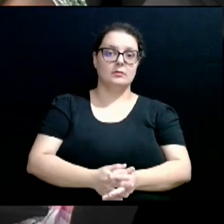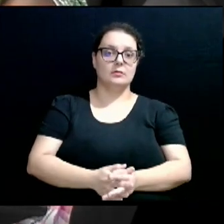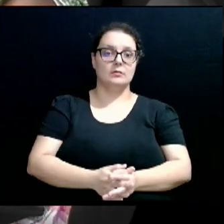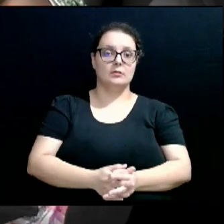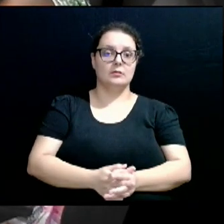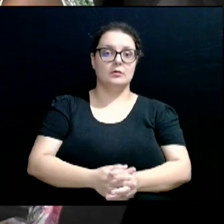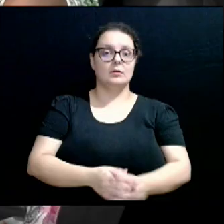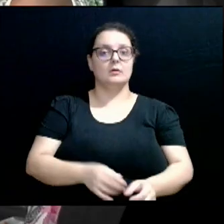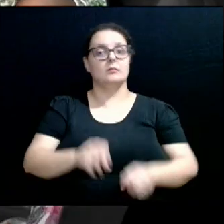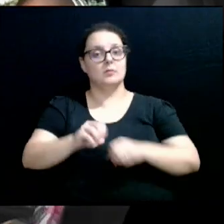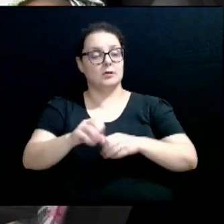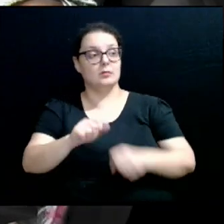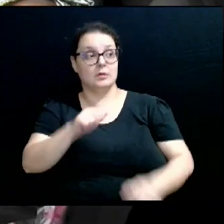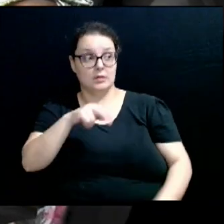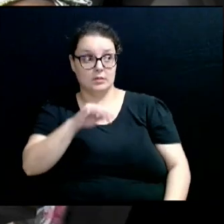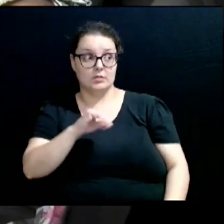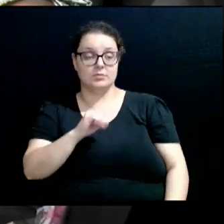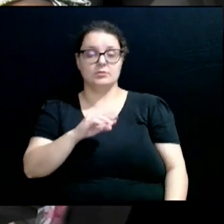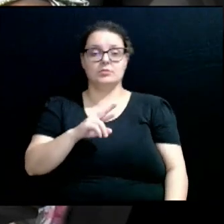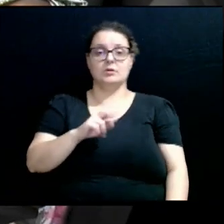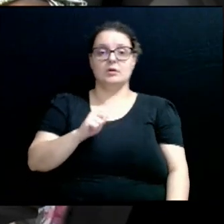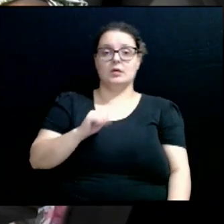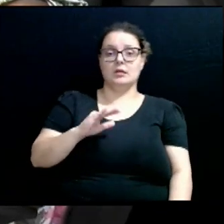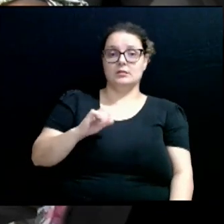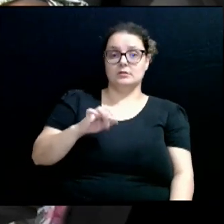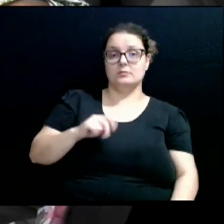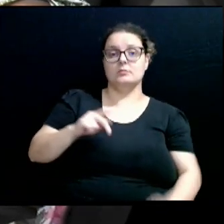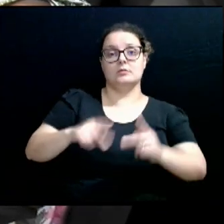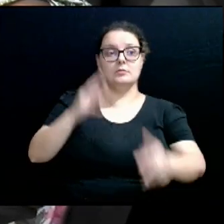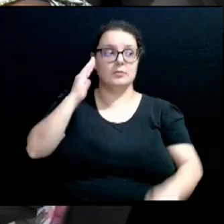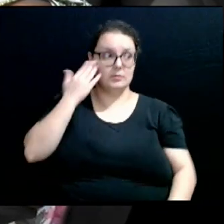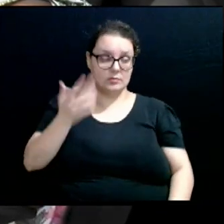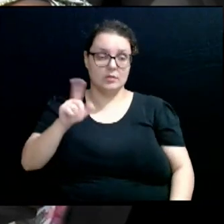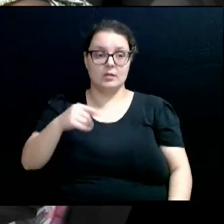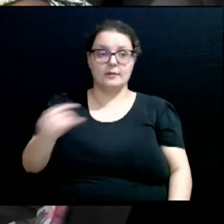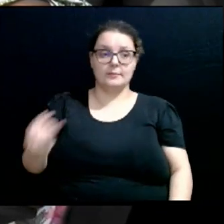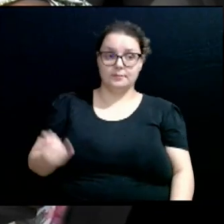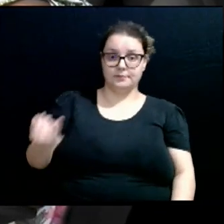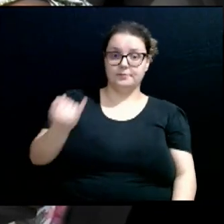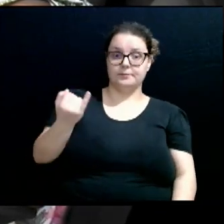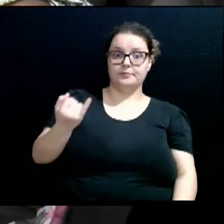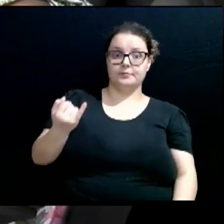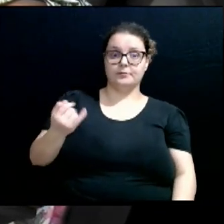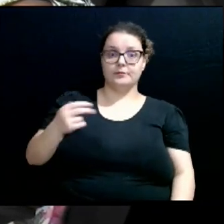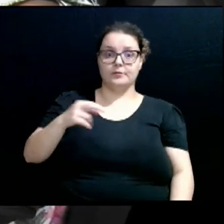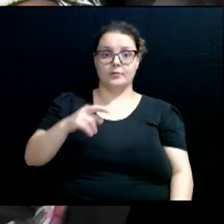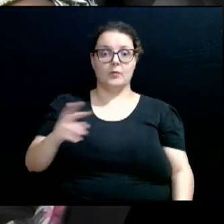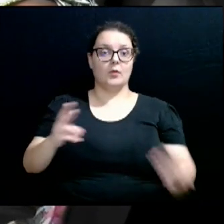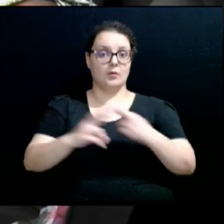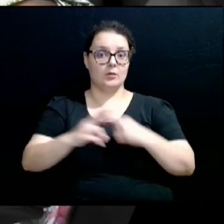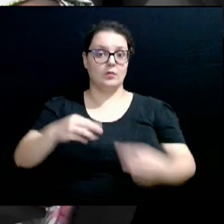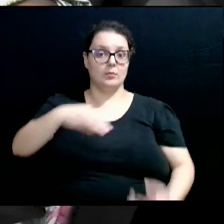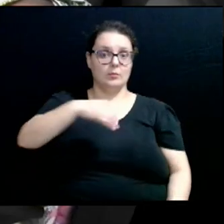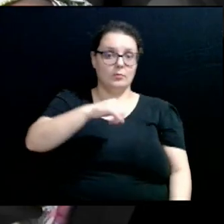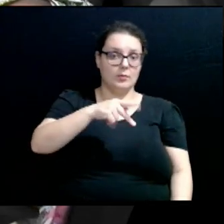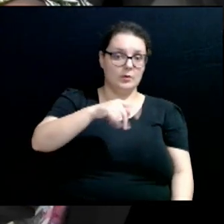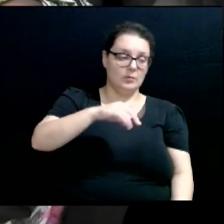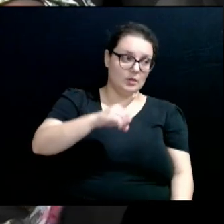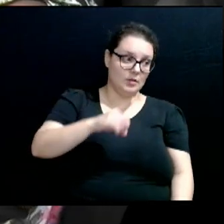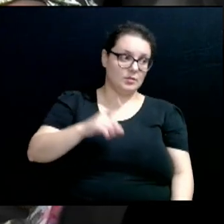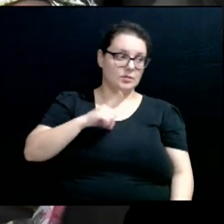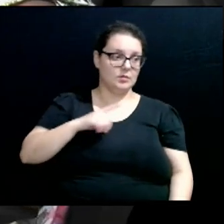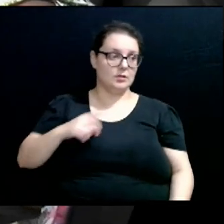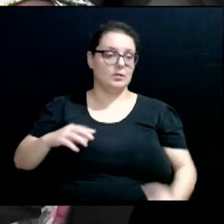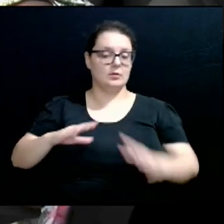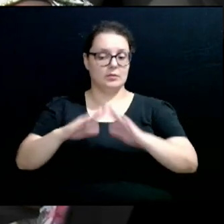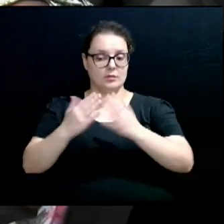o nosso público entenda bem, é importante destacar a relação que o MIPID tem em especial com as escolas públicas. Sim. Né? Sim. Por quê? Como eu